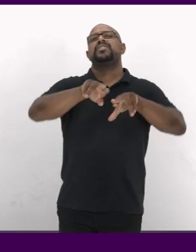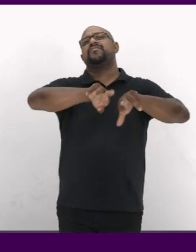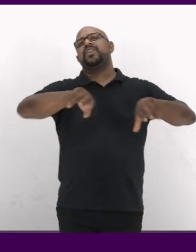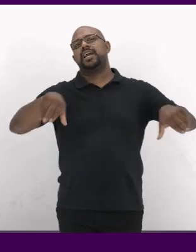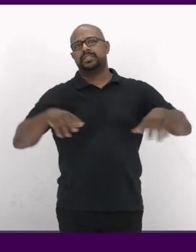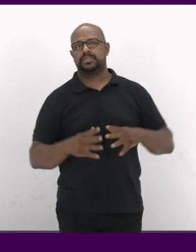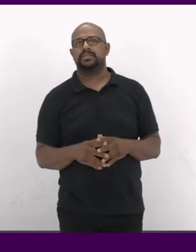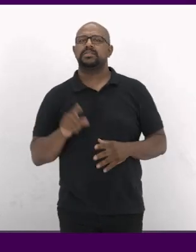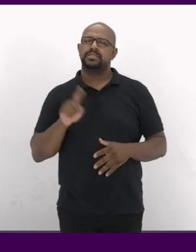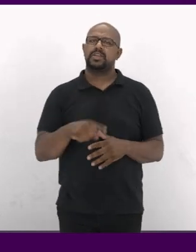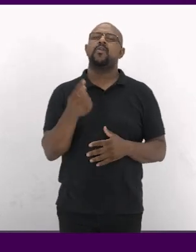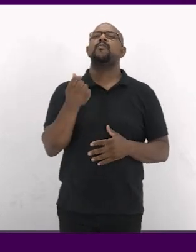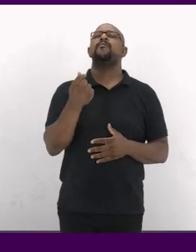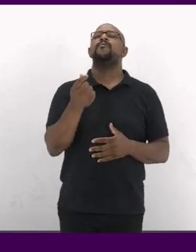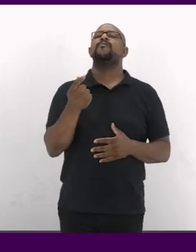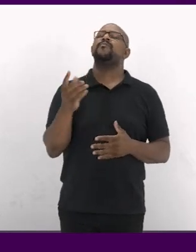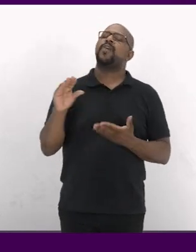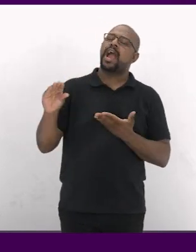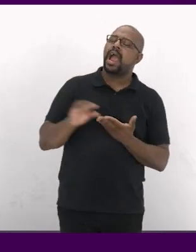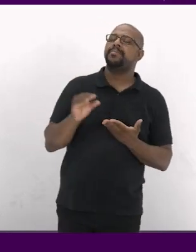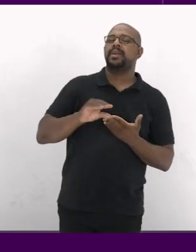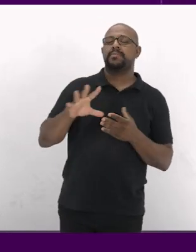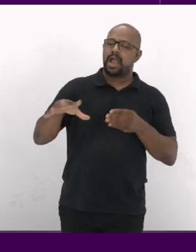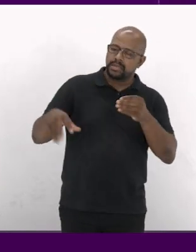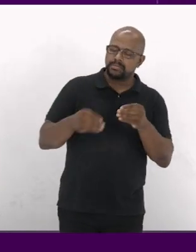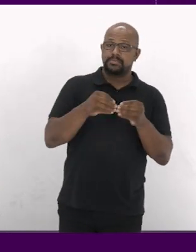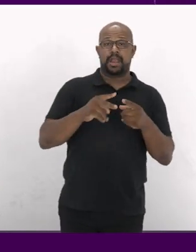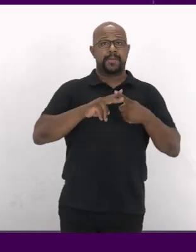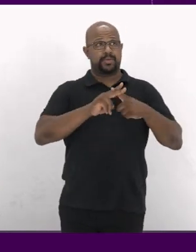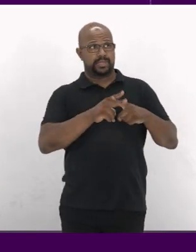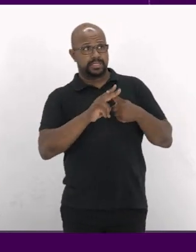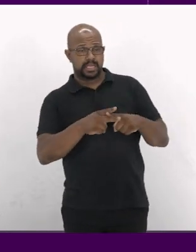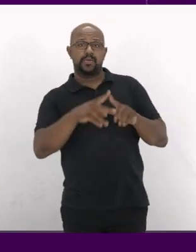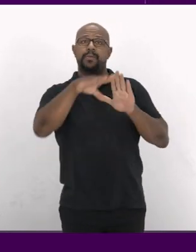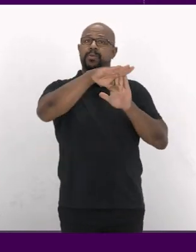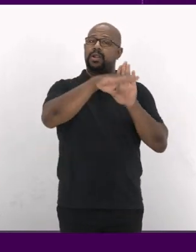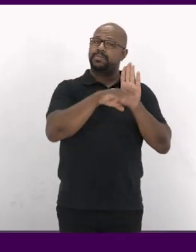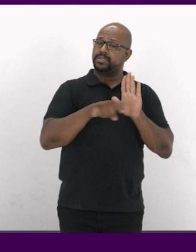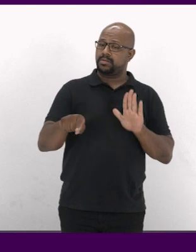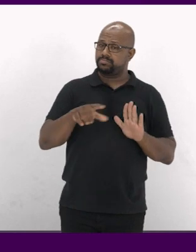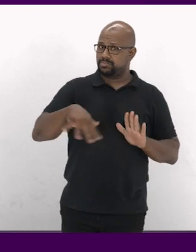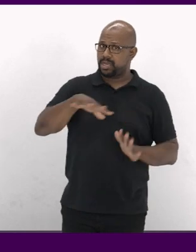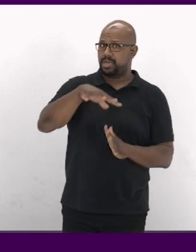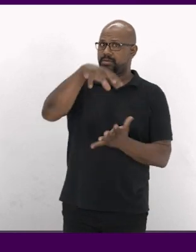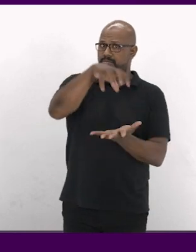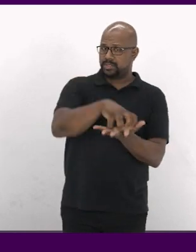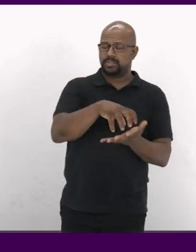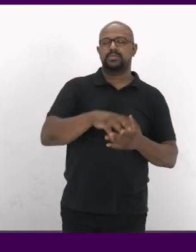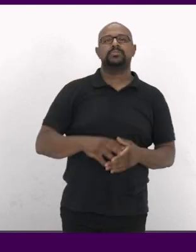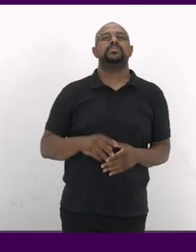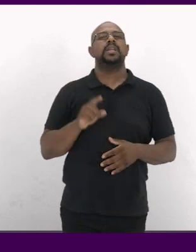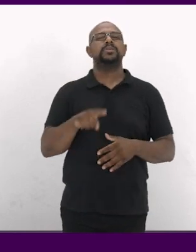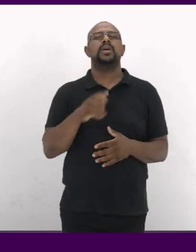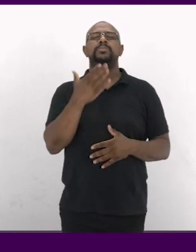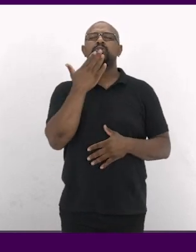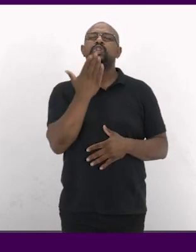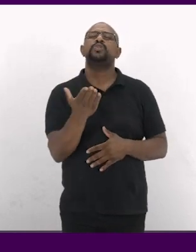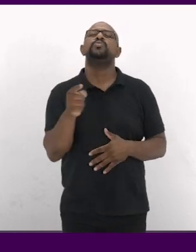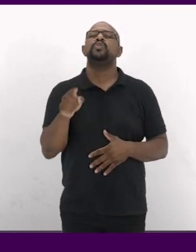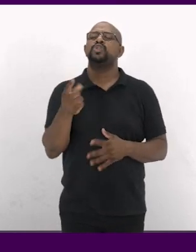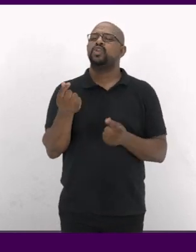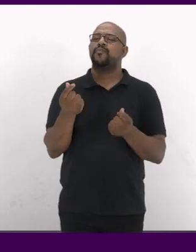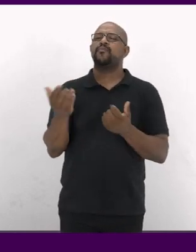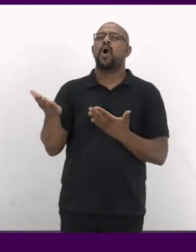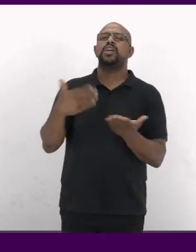fontes diversas. São verbas que se complementam para garantir a manutenção e a programação do equipamento. É sobre a tipologia